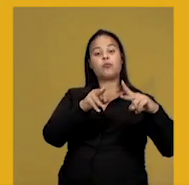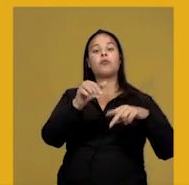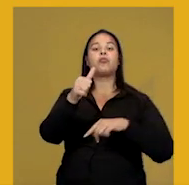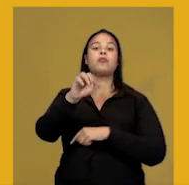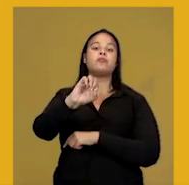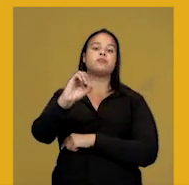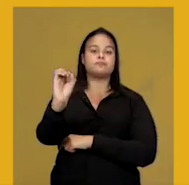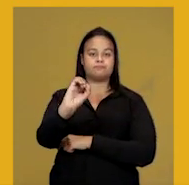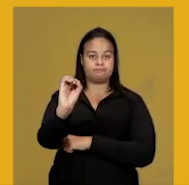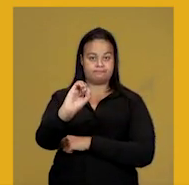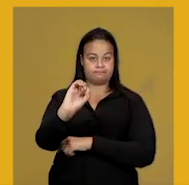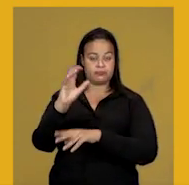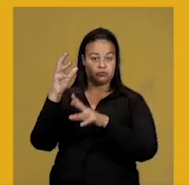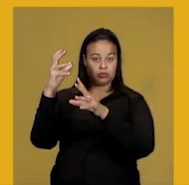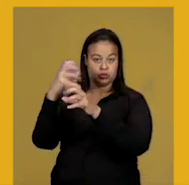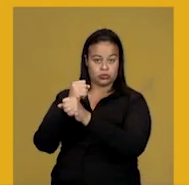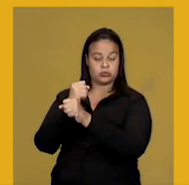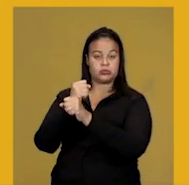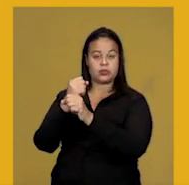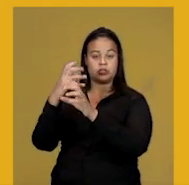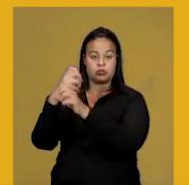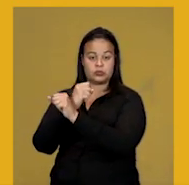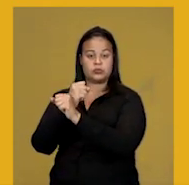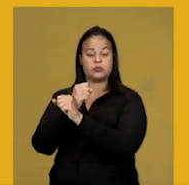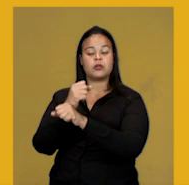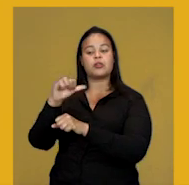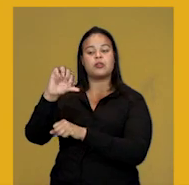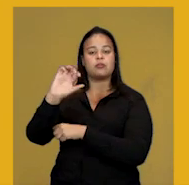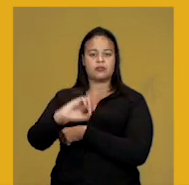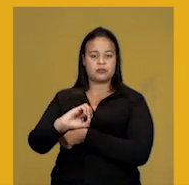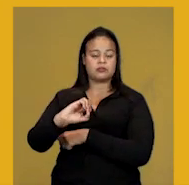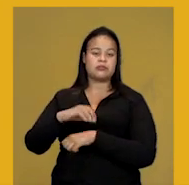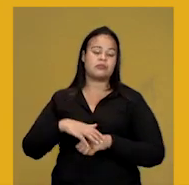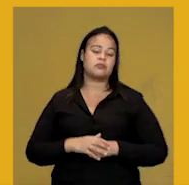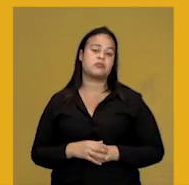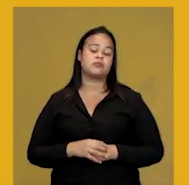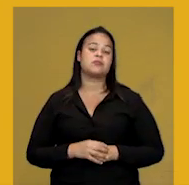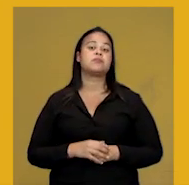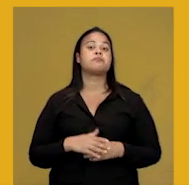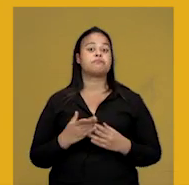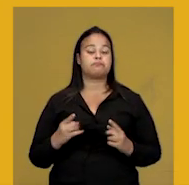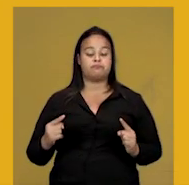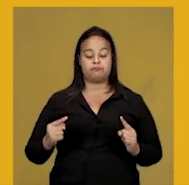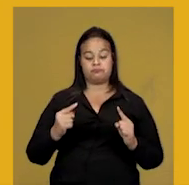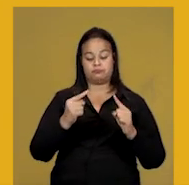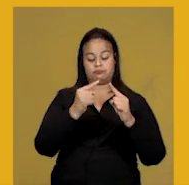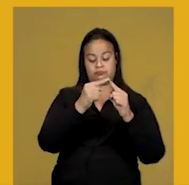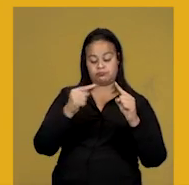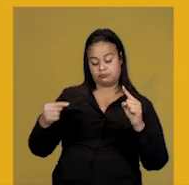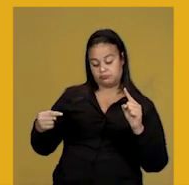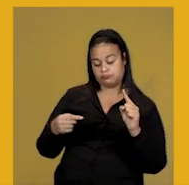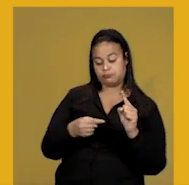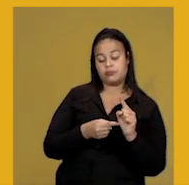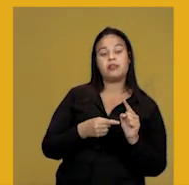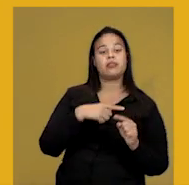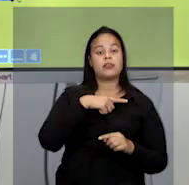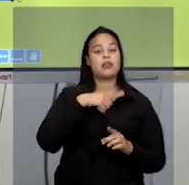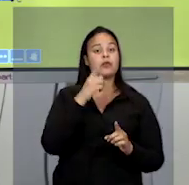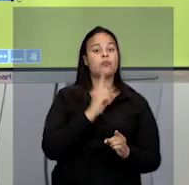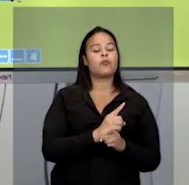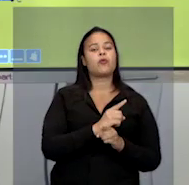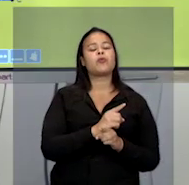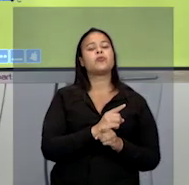graus. Então, a somatória deste com este é 90. Ou seja, num triângulo retângulo, quando eu encontro o valor de